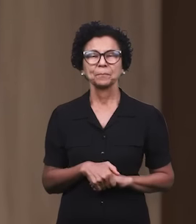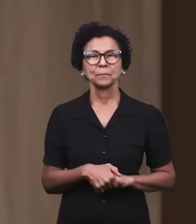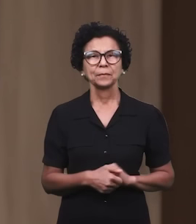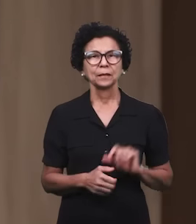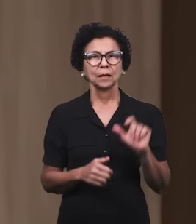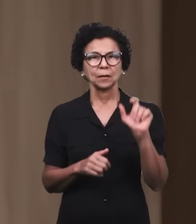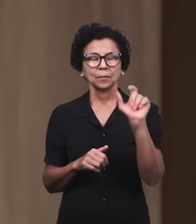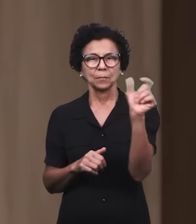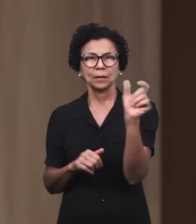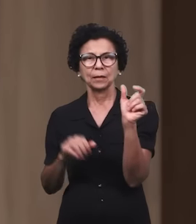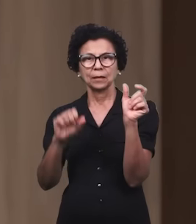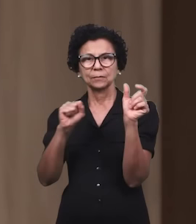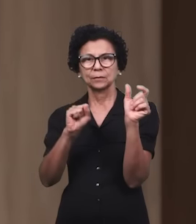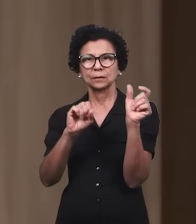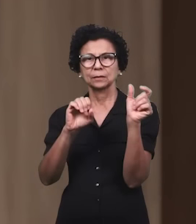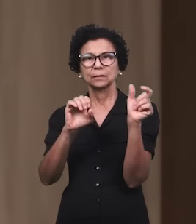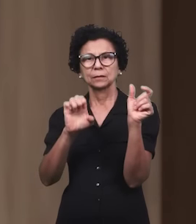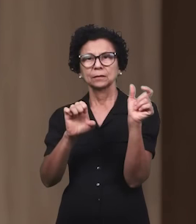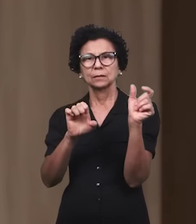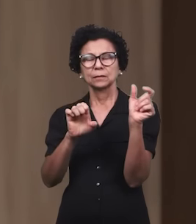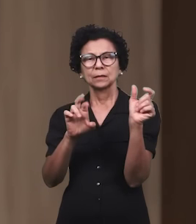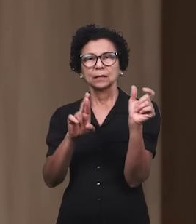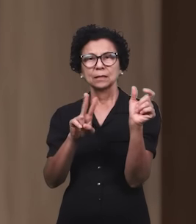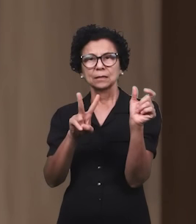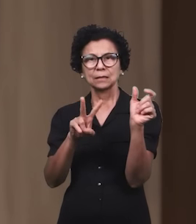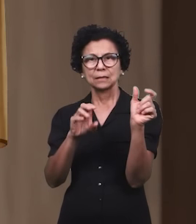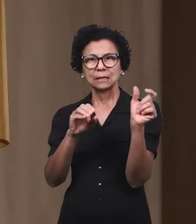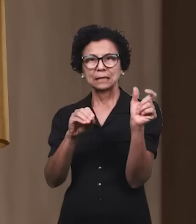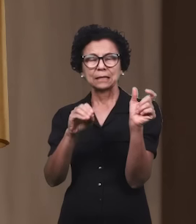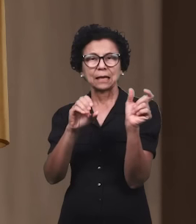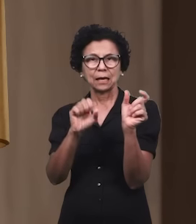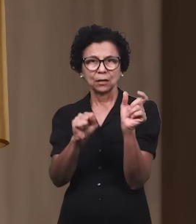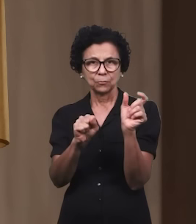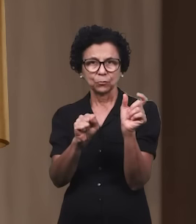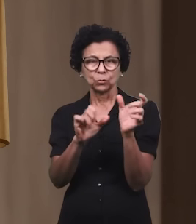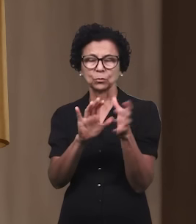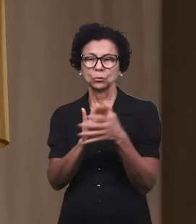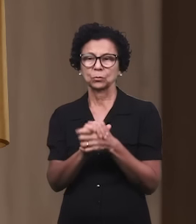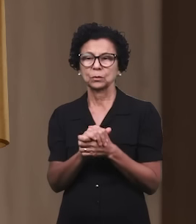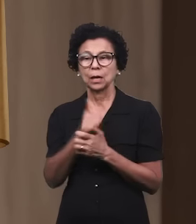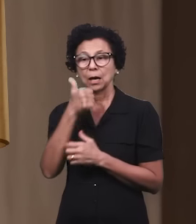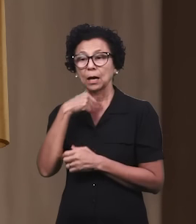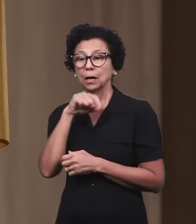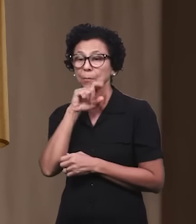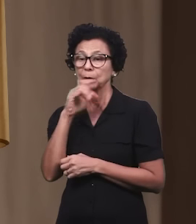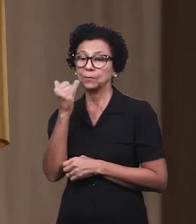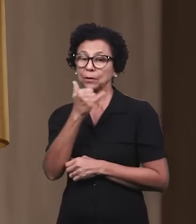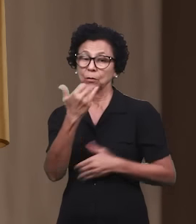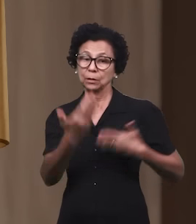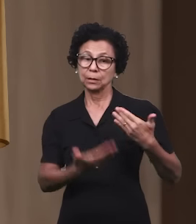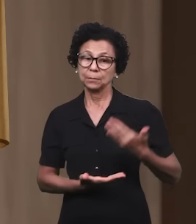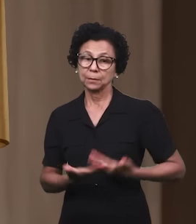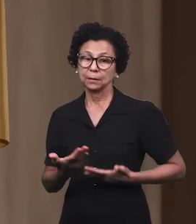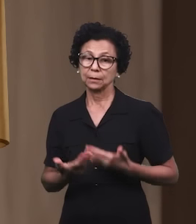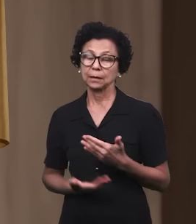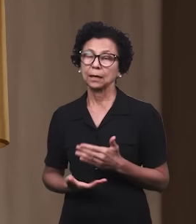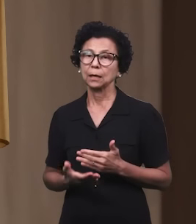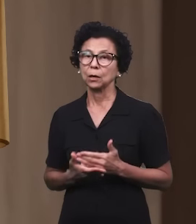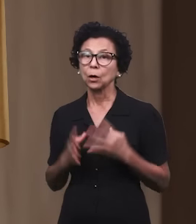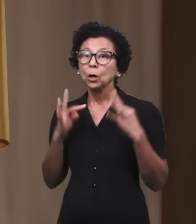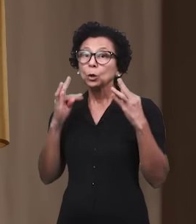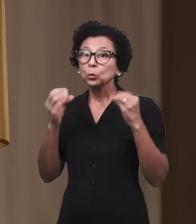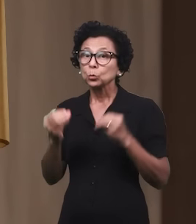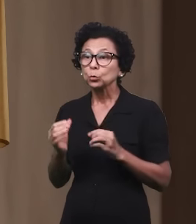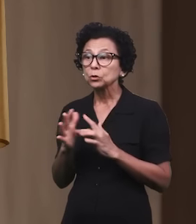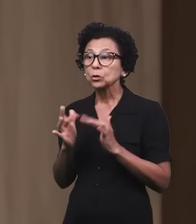servos, não é? Servos, empregados. E disse sua mãe aos empregados: fazei tudo quanto ele vos